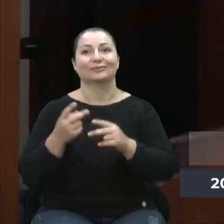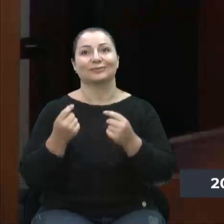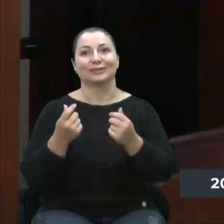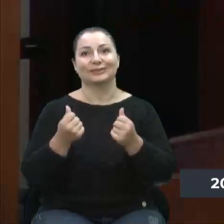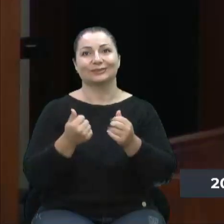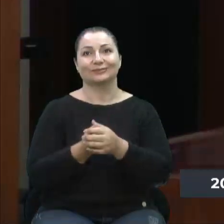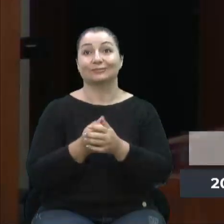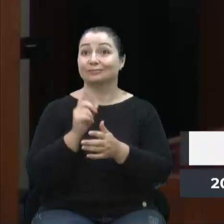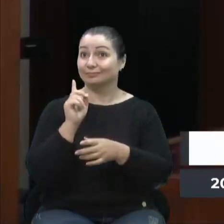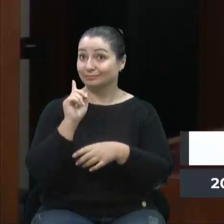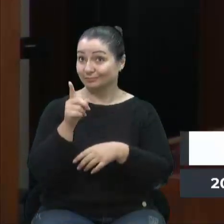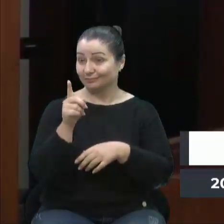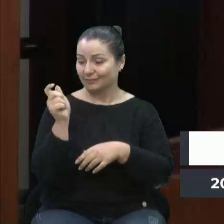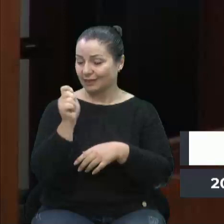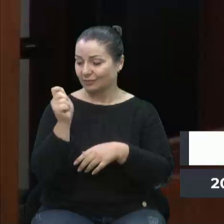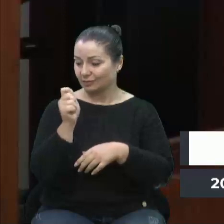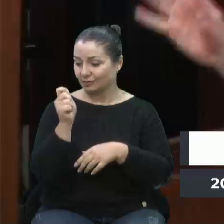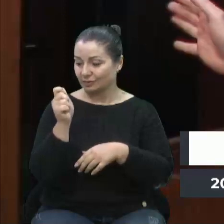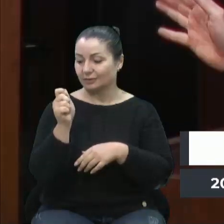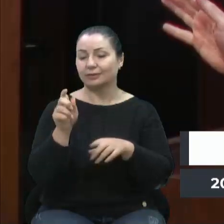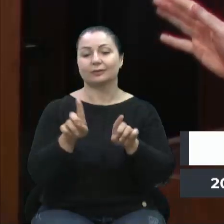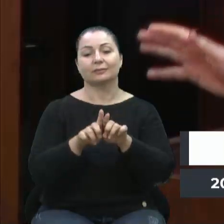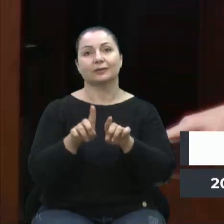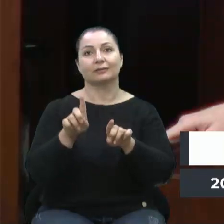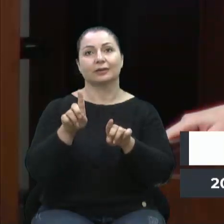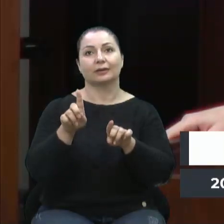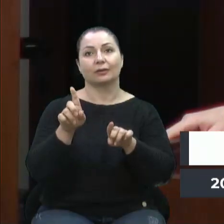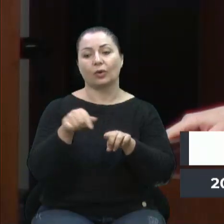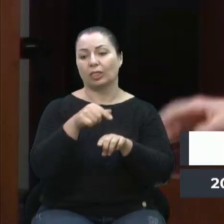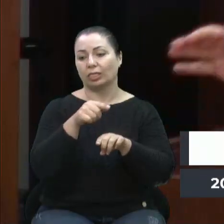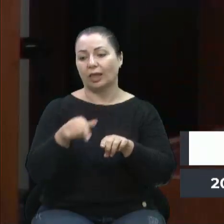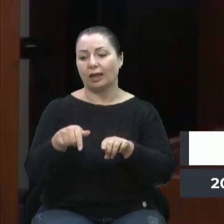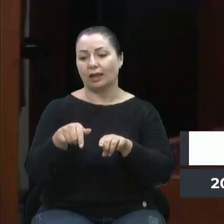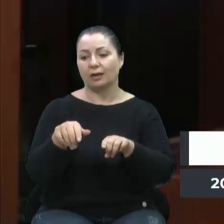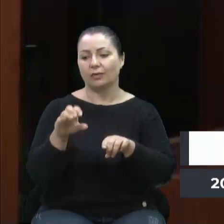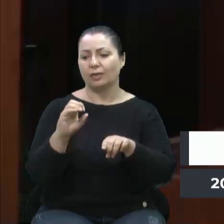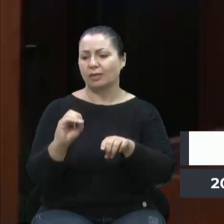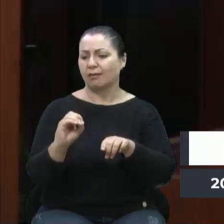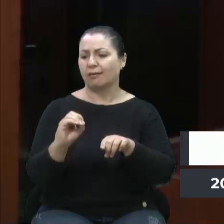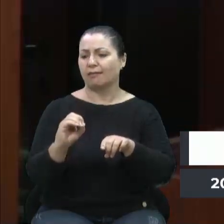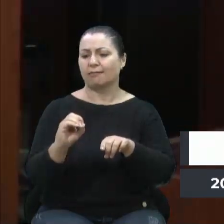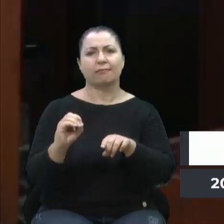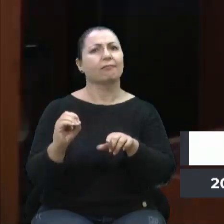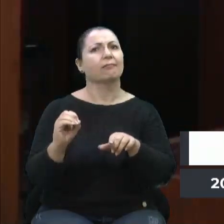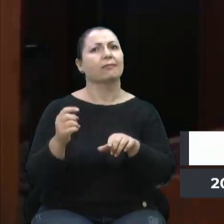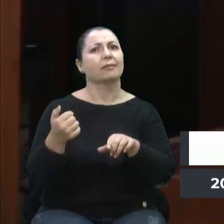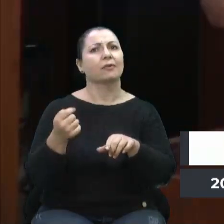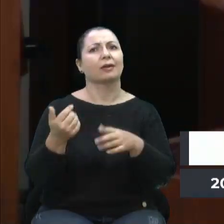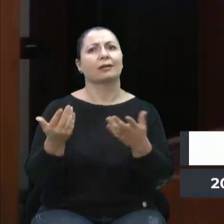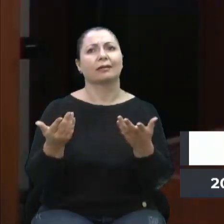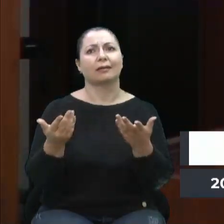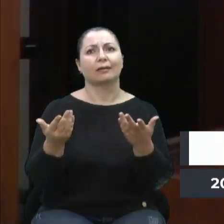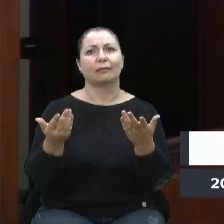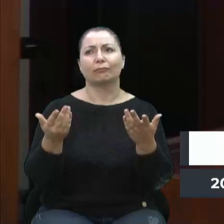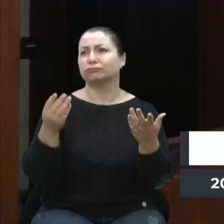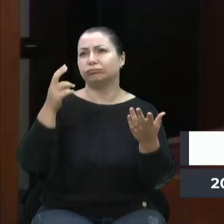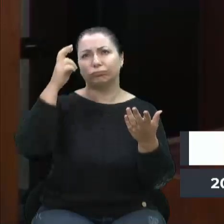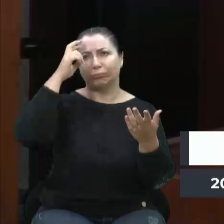e vocês me cobrem. Cortar os zeros da moeda. Essa é de uma